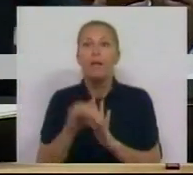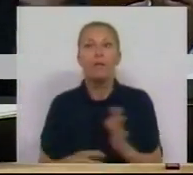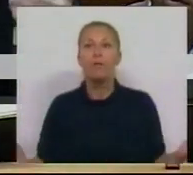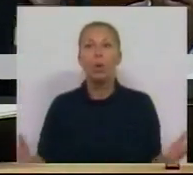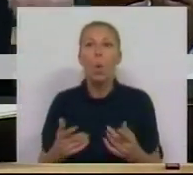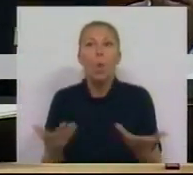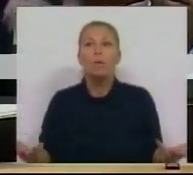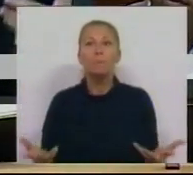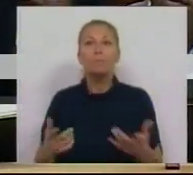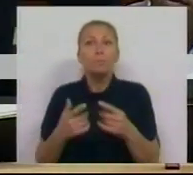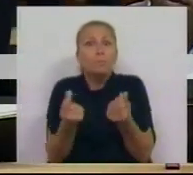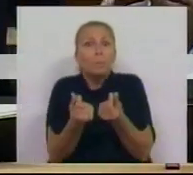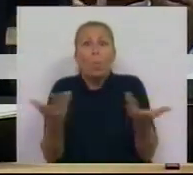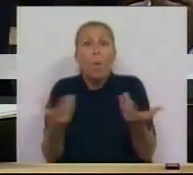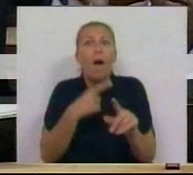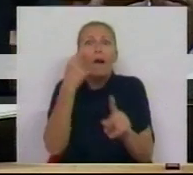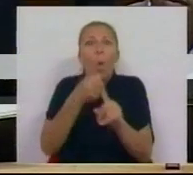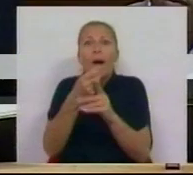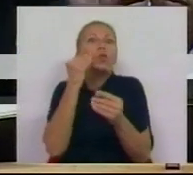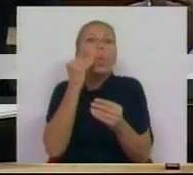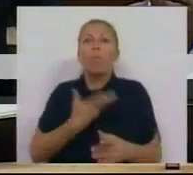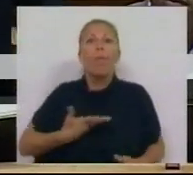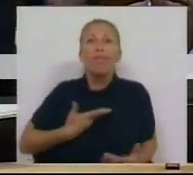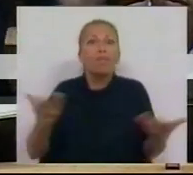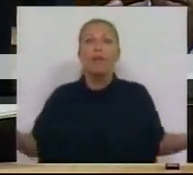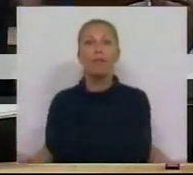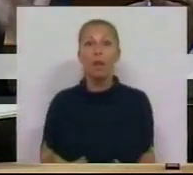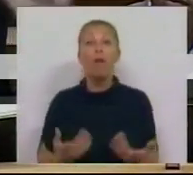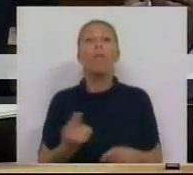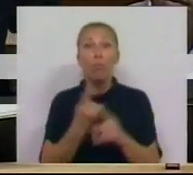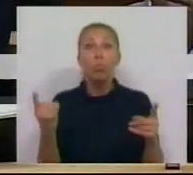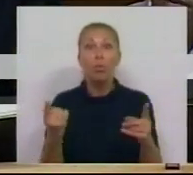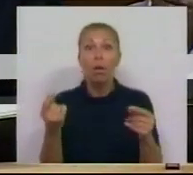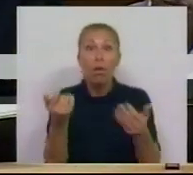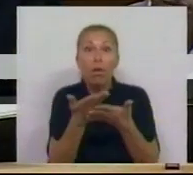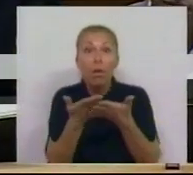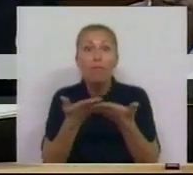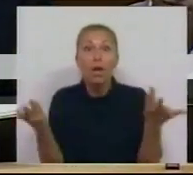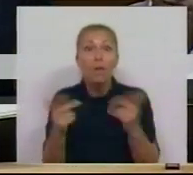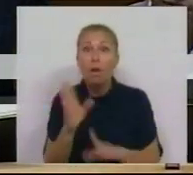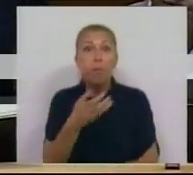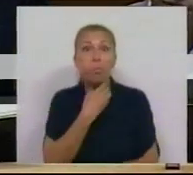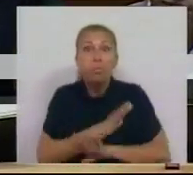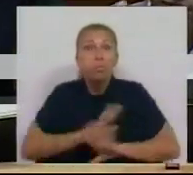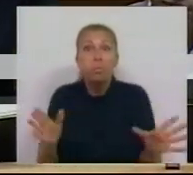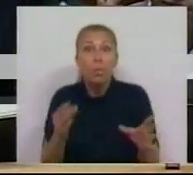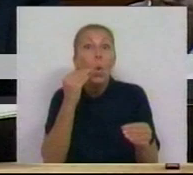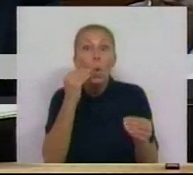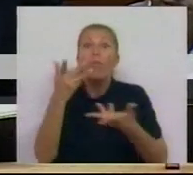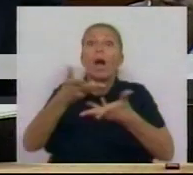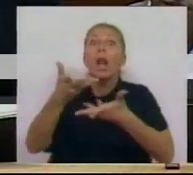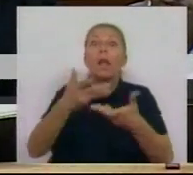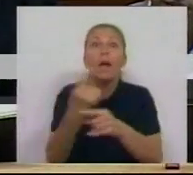dívida, não tem mais instrumentos para o fazer porque a sua teoria faliu, não tem instrumentos para lidar com aquilo que tem à sua frente. A